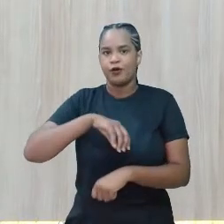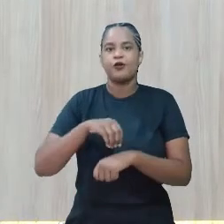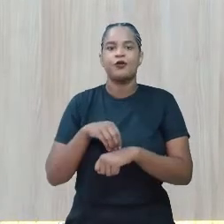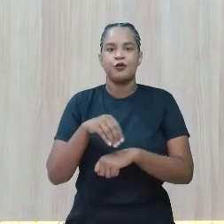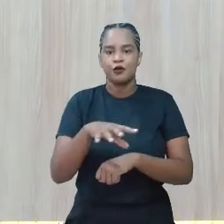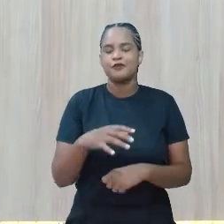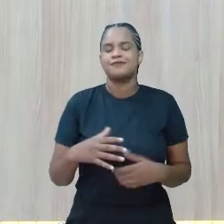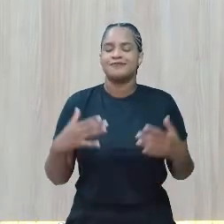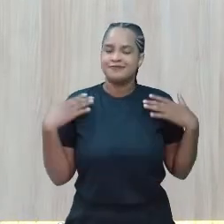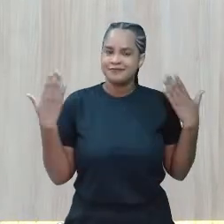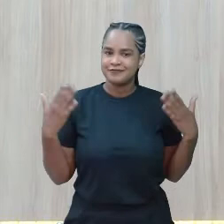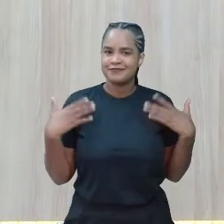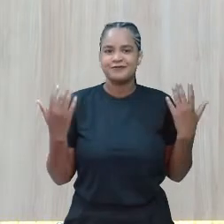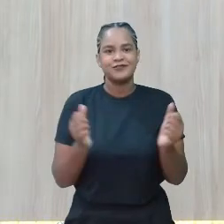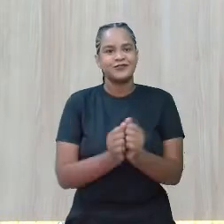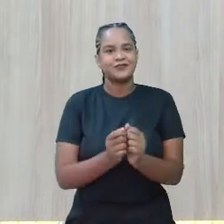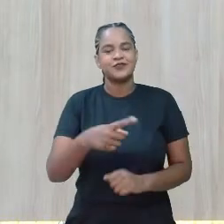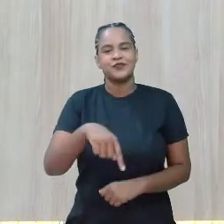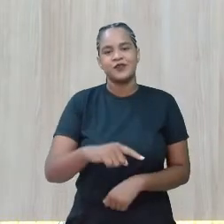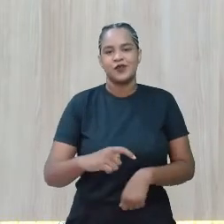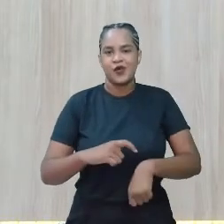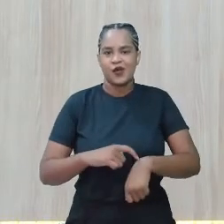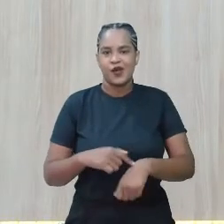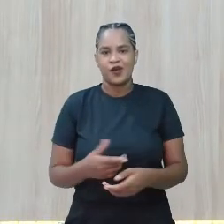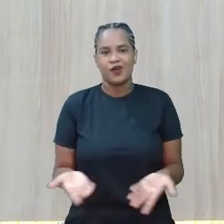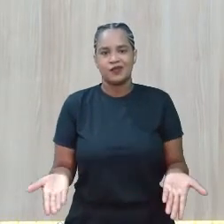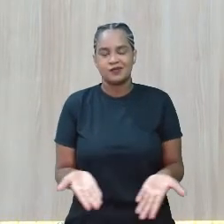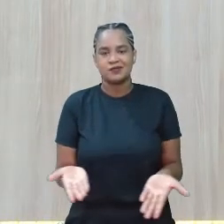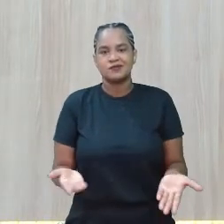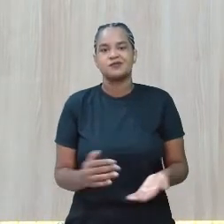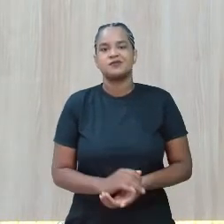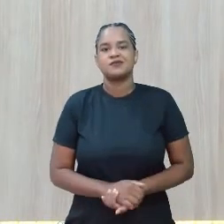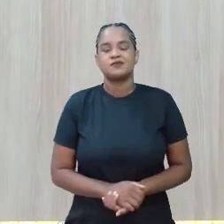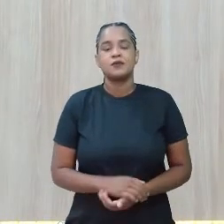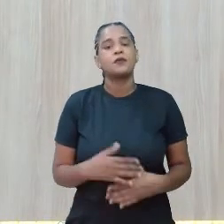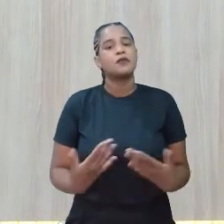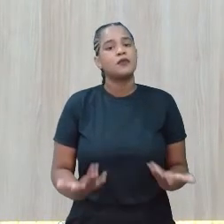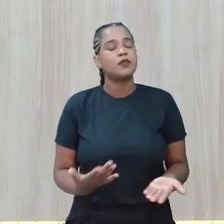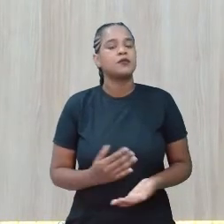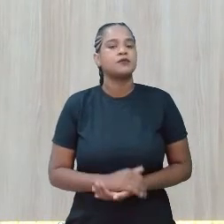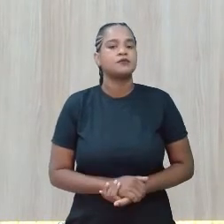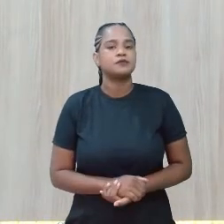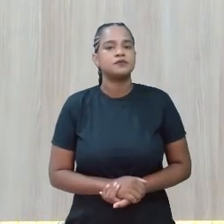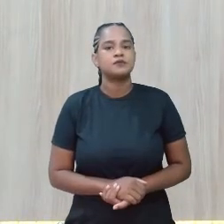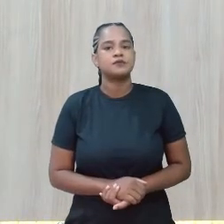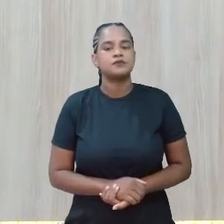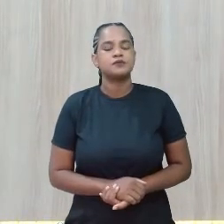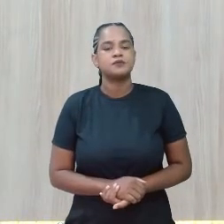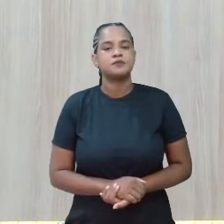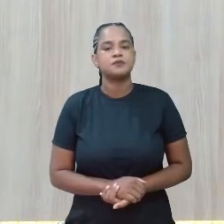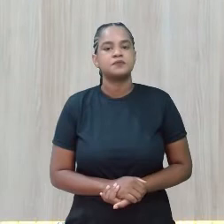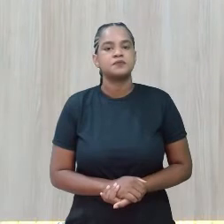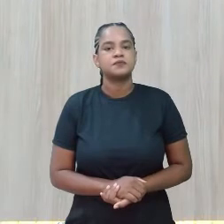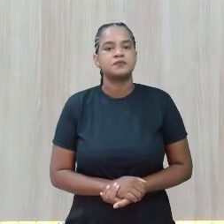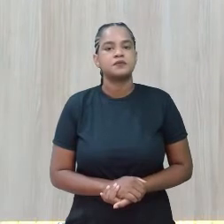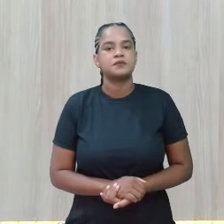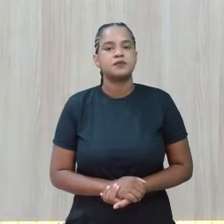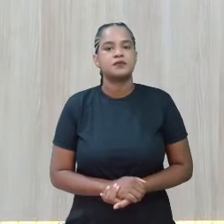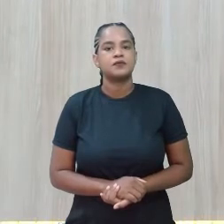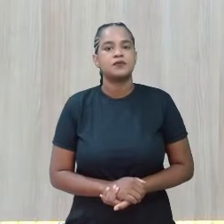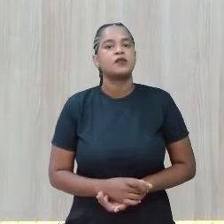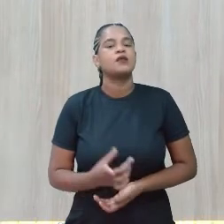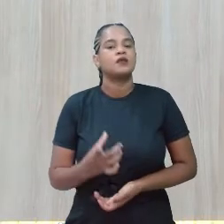estar com vocês neste horário. E aí é interessante já perceber que